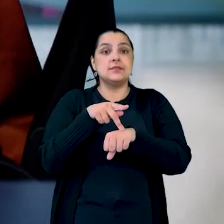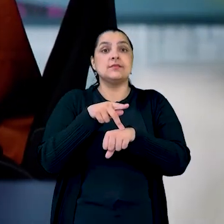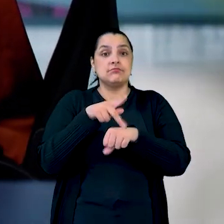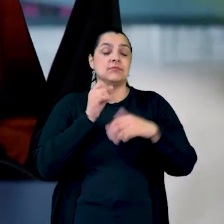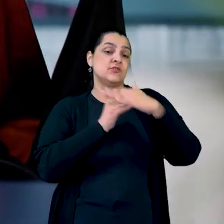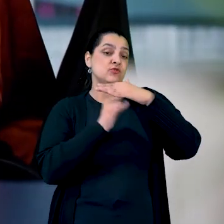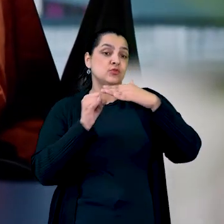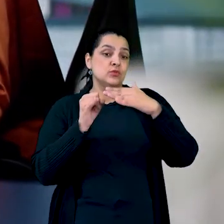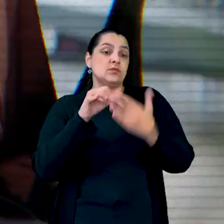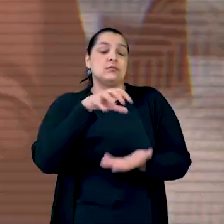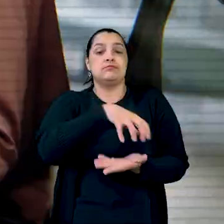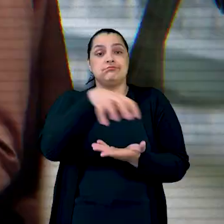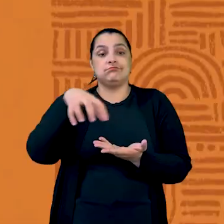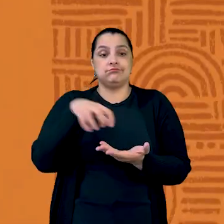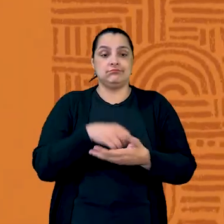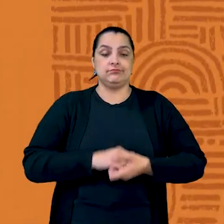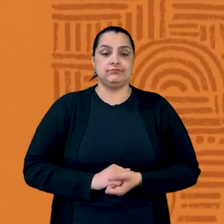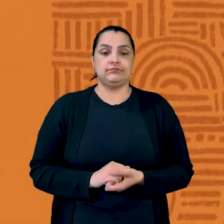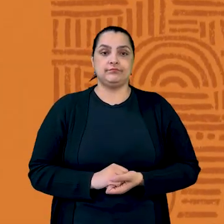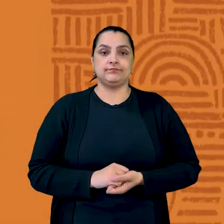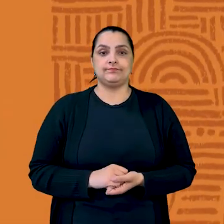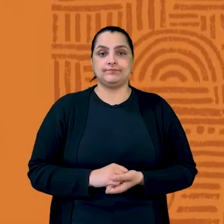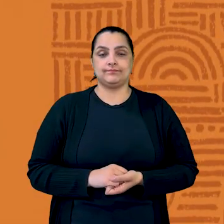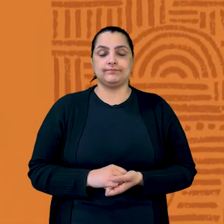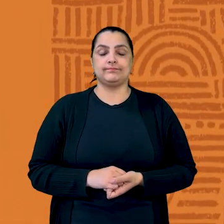das nossas instituições.